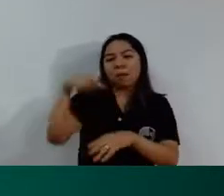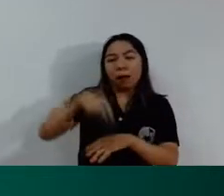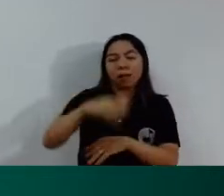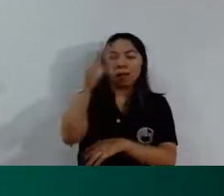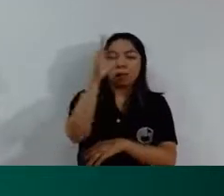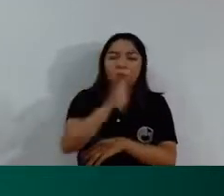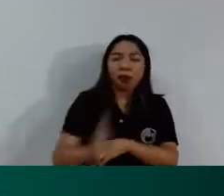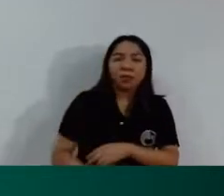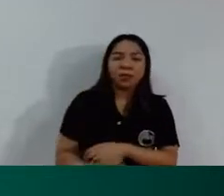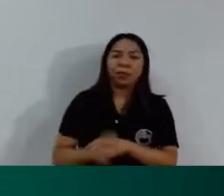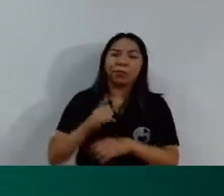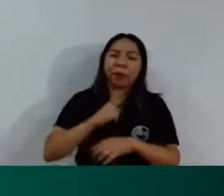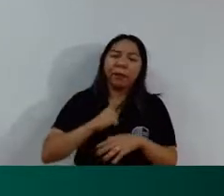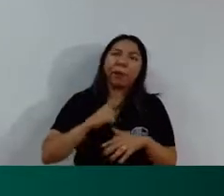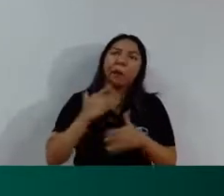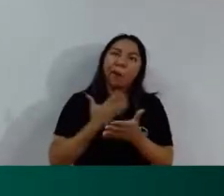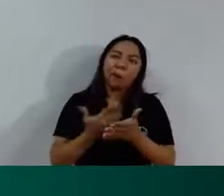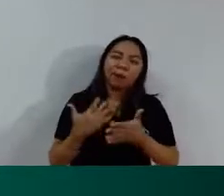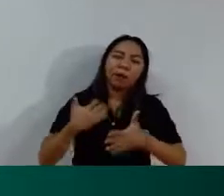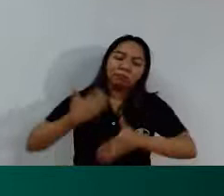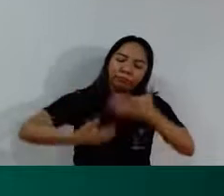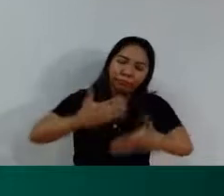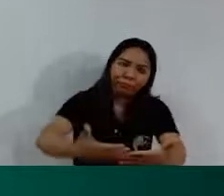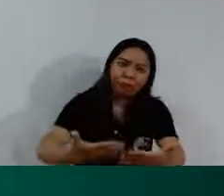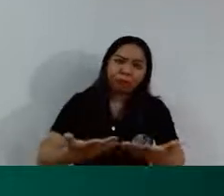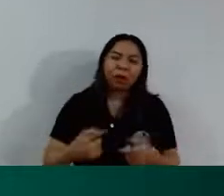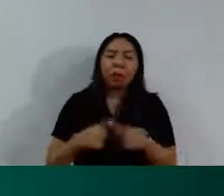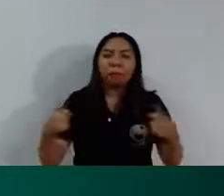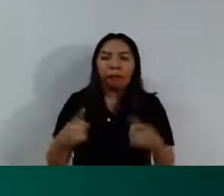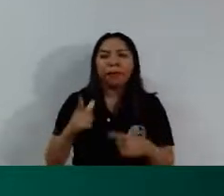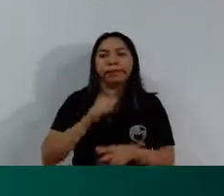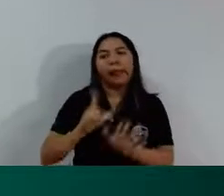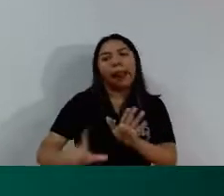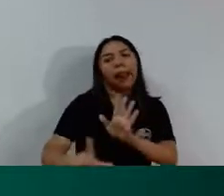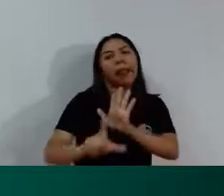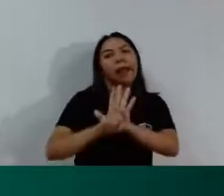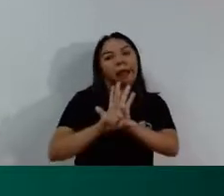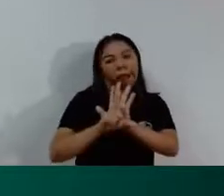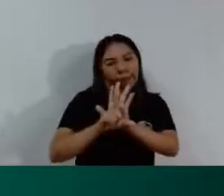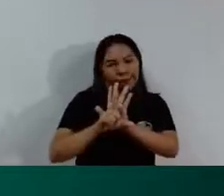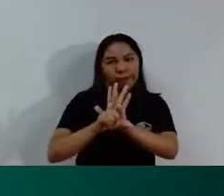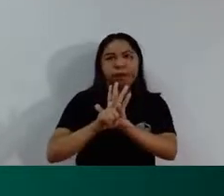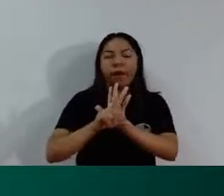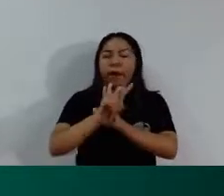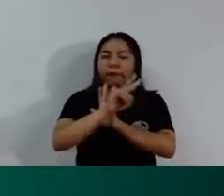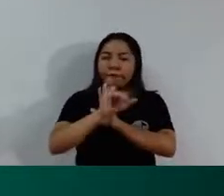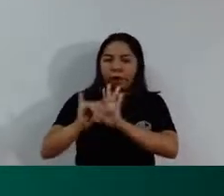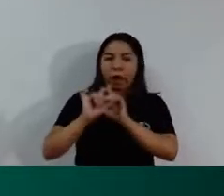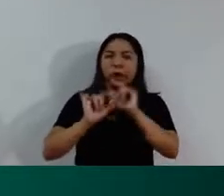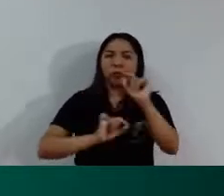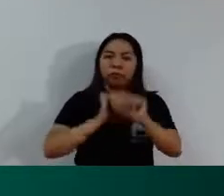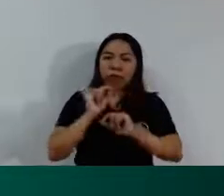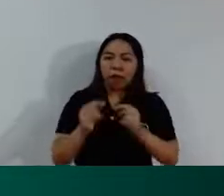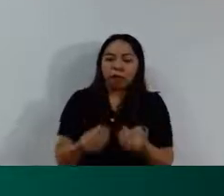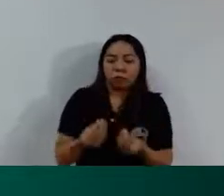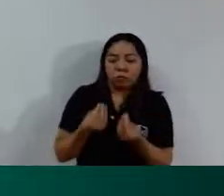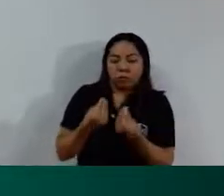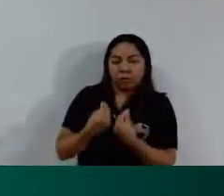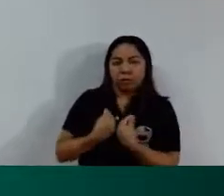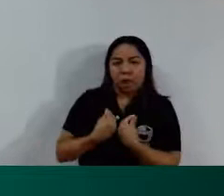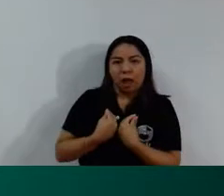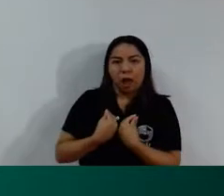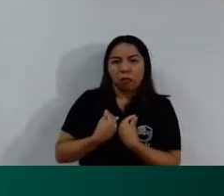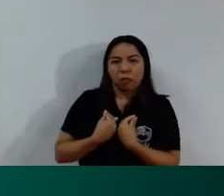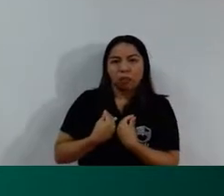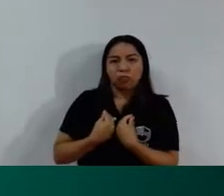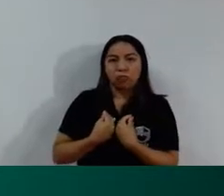nosso país mas a curricularização da extensão por força de lei vai nos fazer tomar uma atitude de